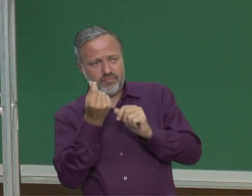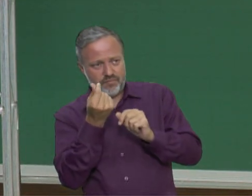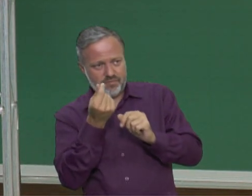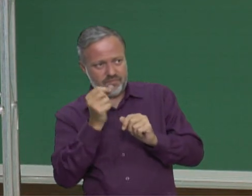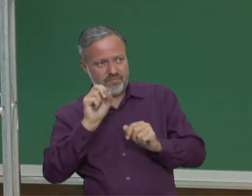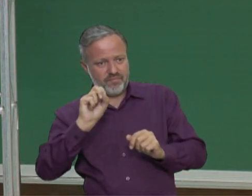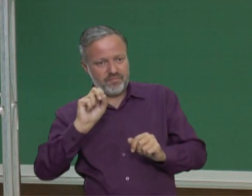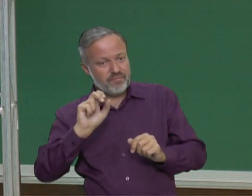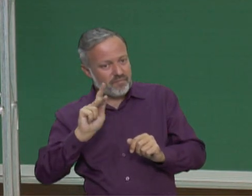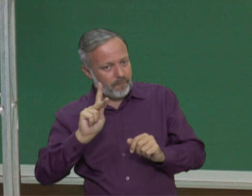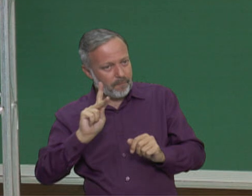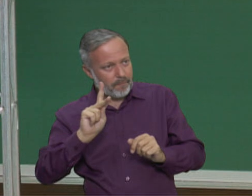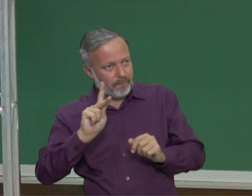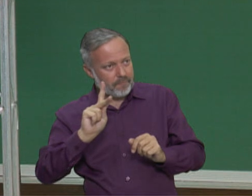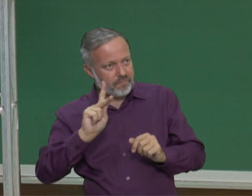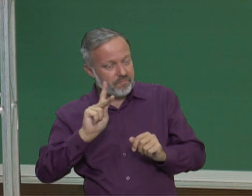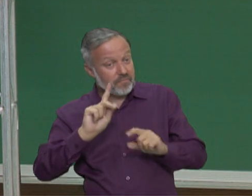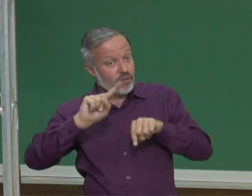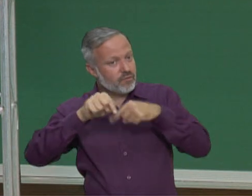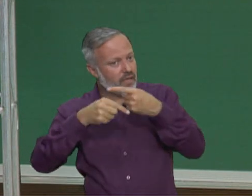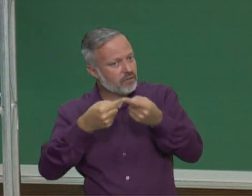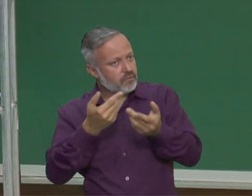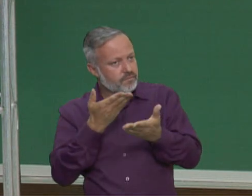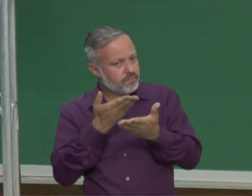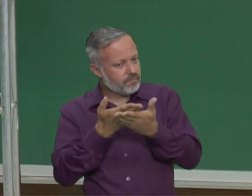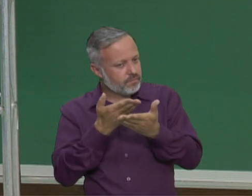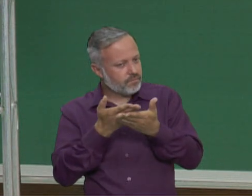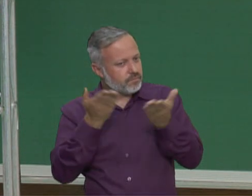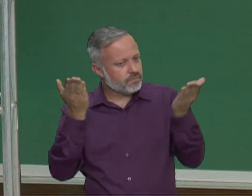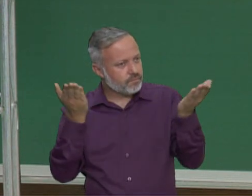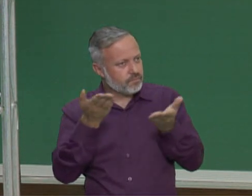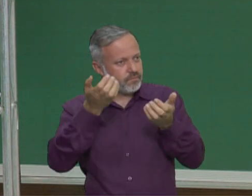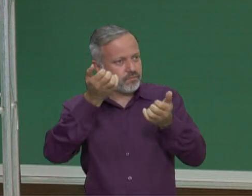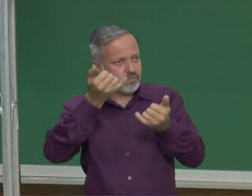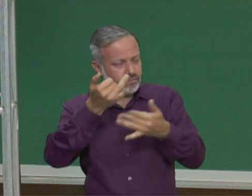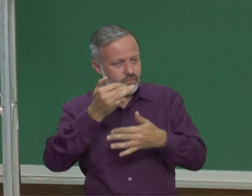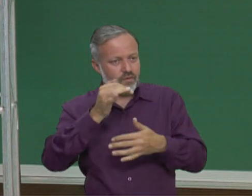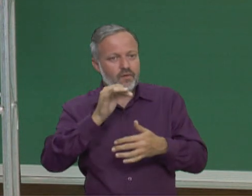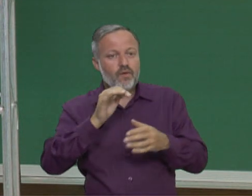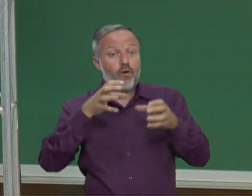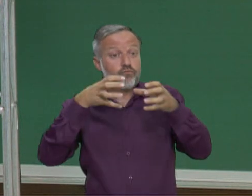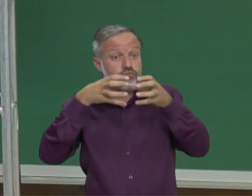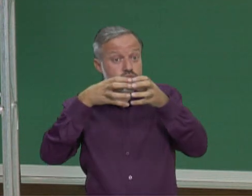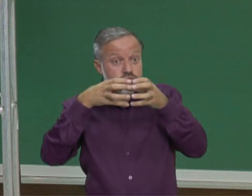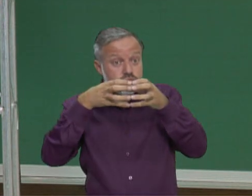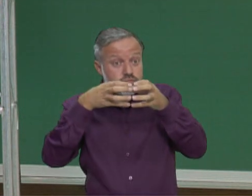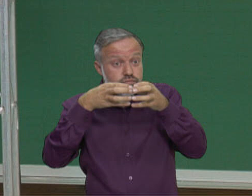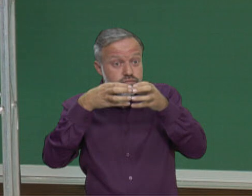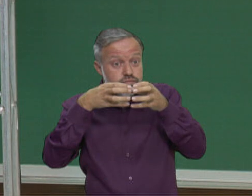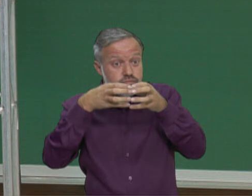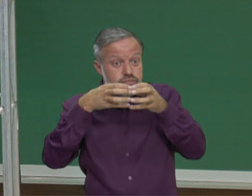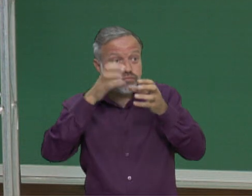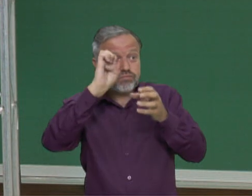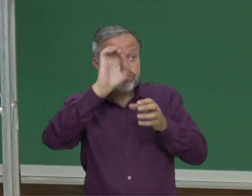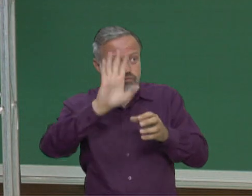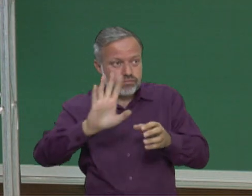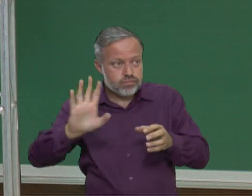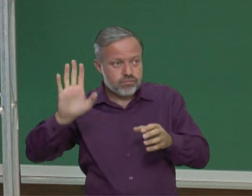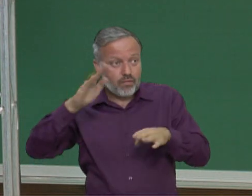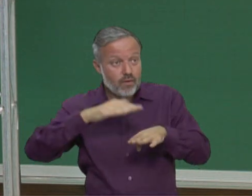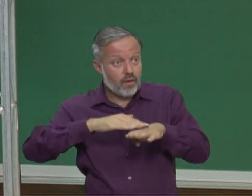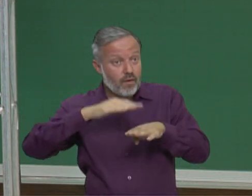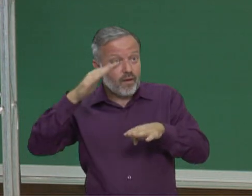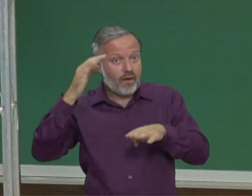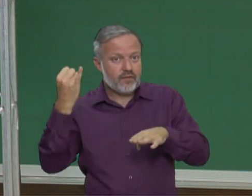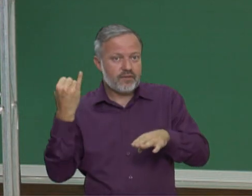Europeia. Por isso que eu falei para vocês nas outras aulas que a União Europeia é o grupo regional mais importante do mundo,